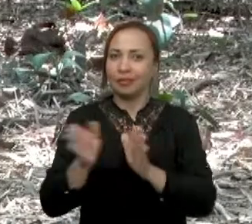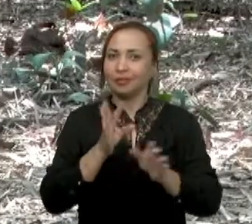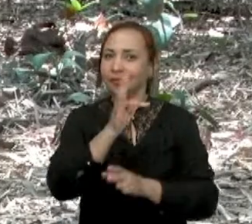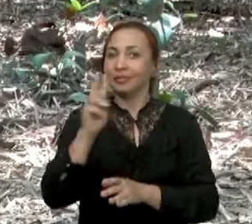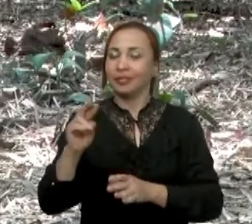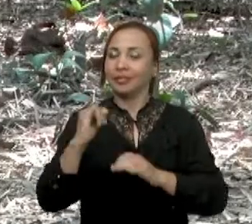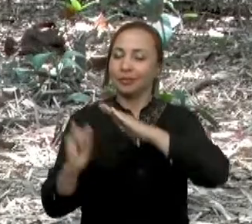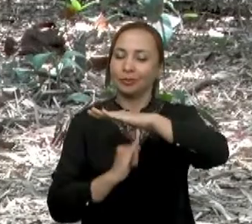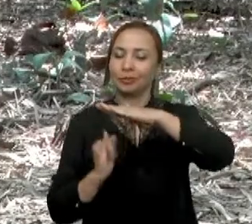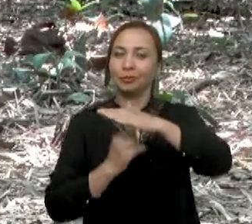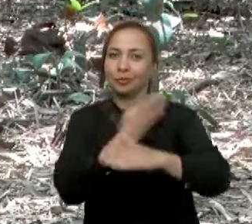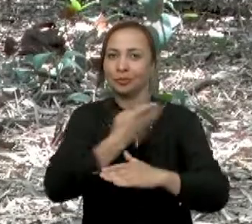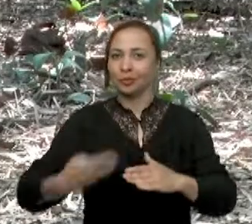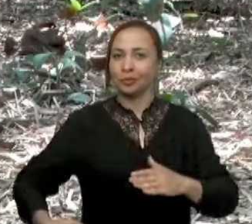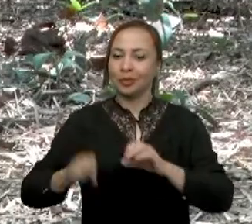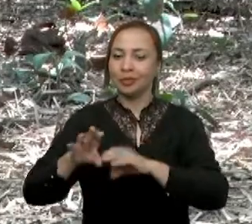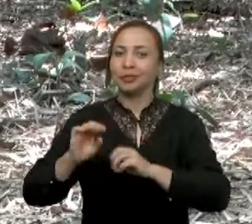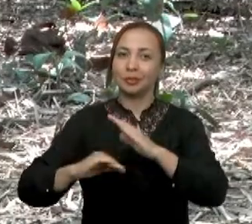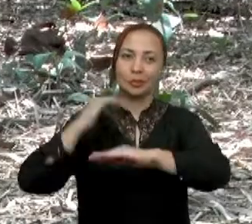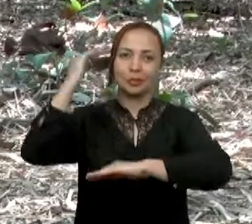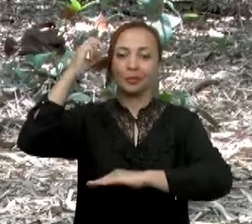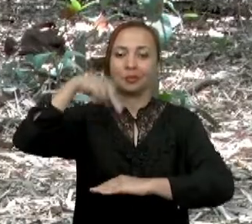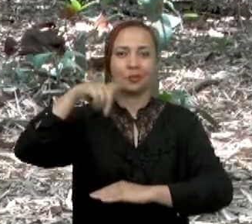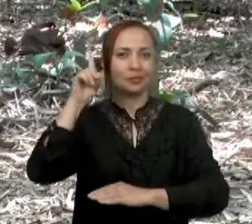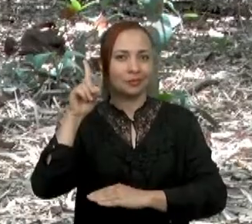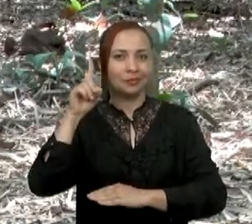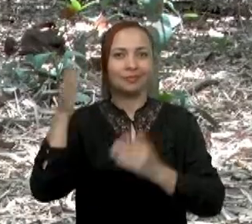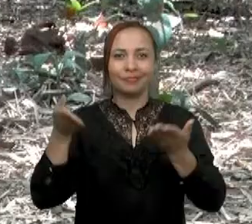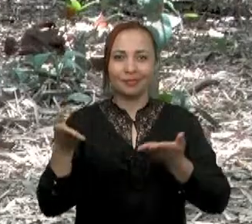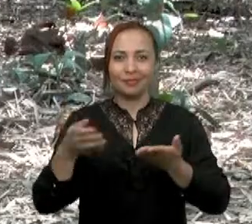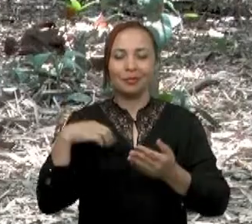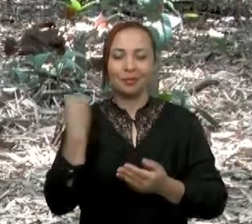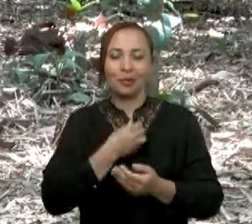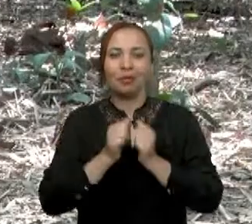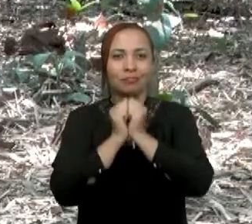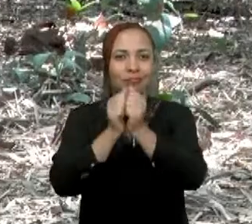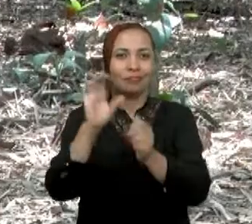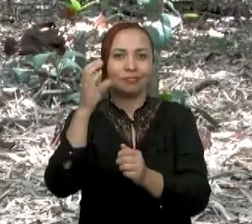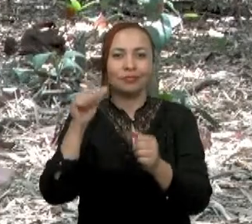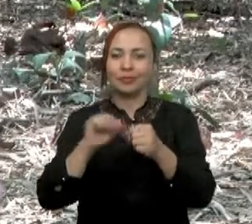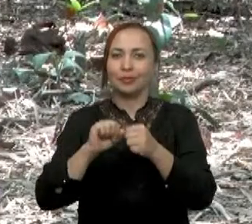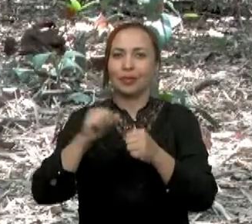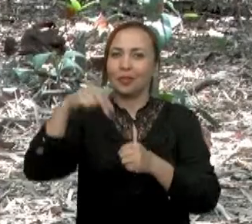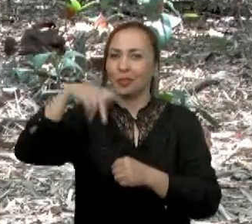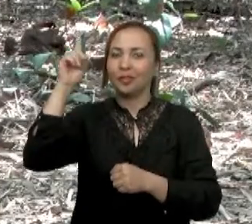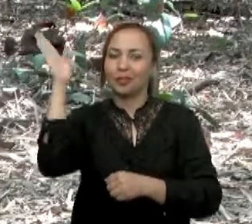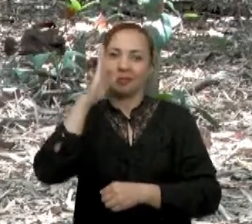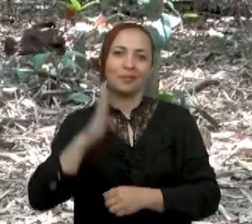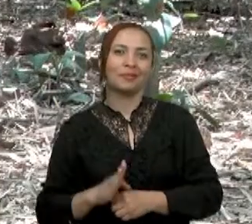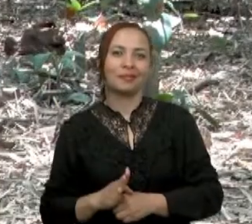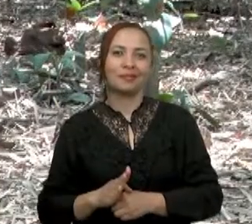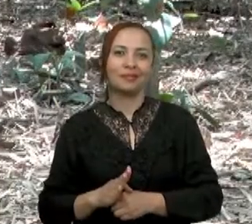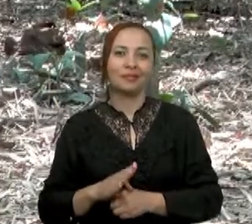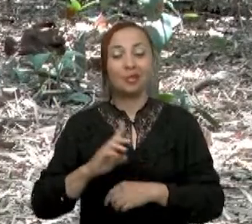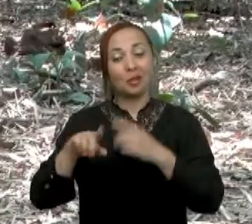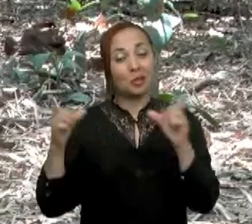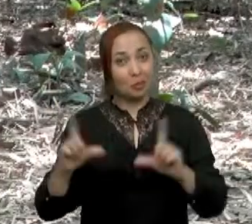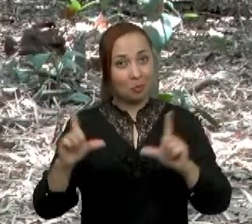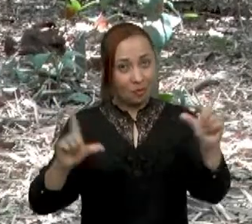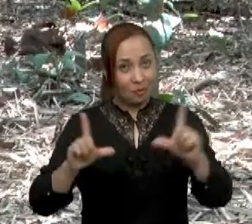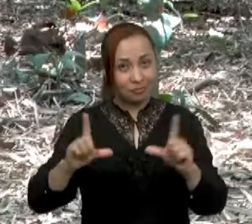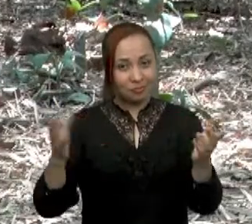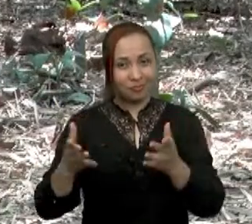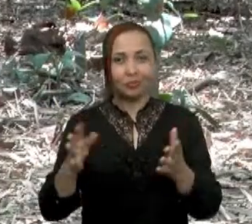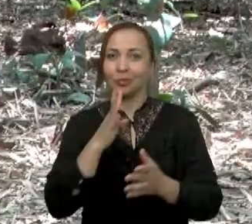parceria entre TVs instituições públicas de ensino superior Nordestinas aqui a gente acompanha a ciência produzida no nordeste brasileiro